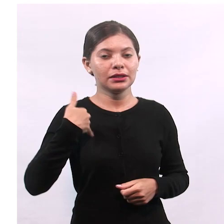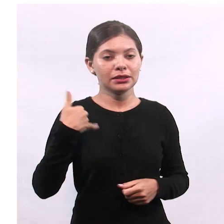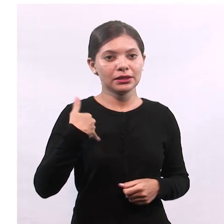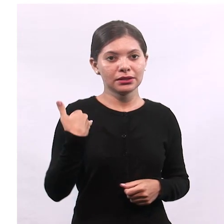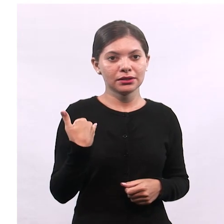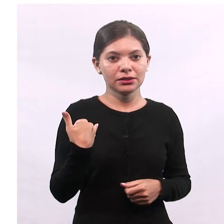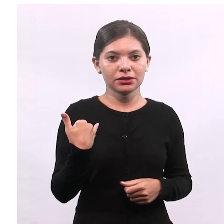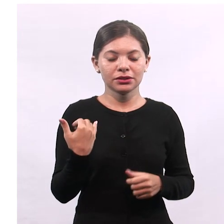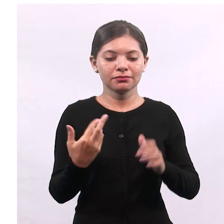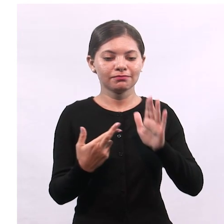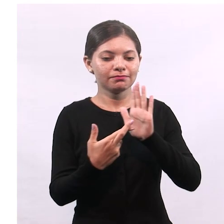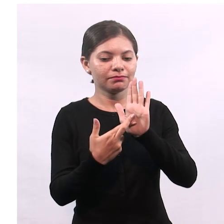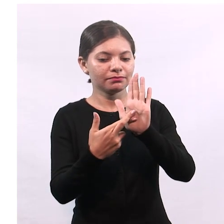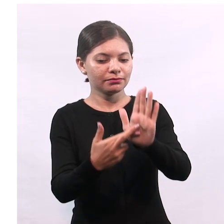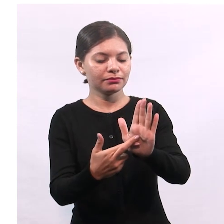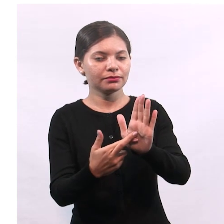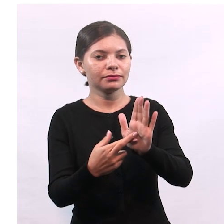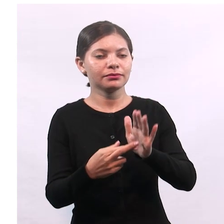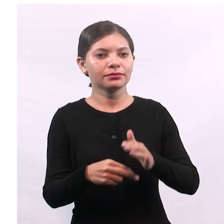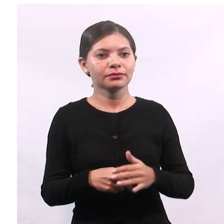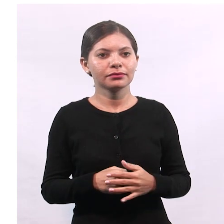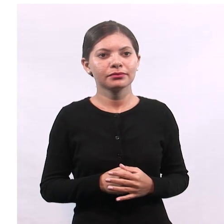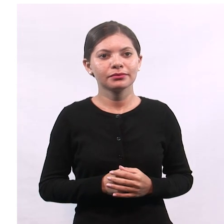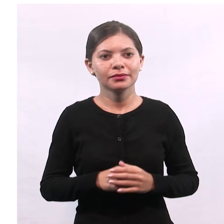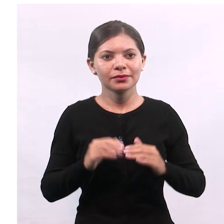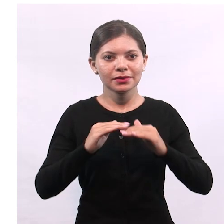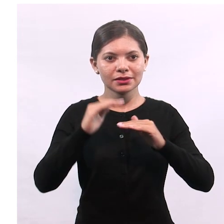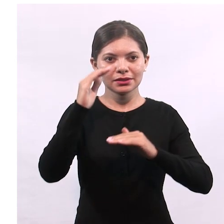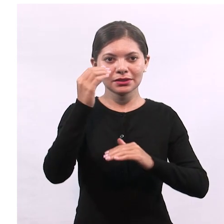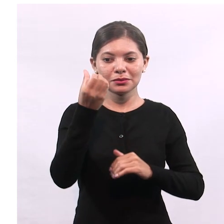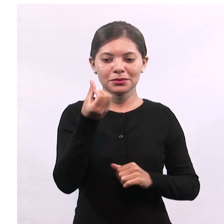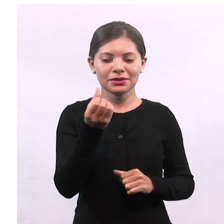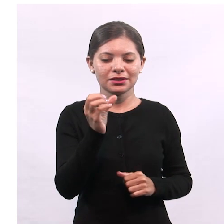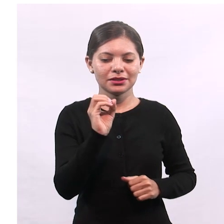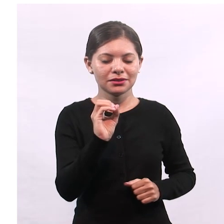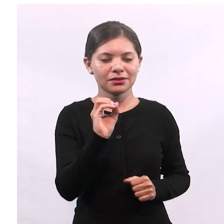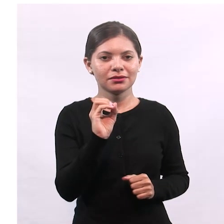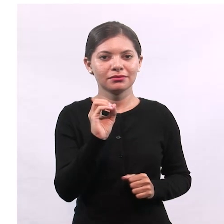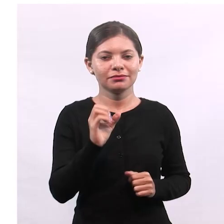representativo por isso que ele jogou acima de 60 anos